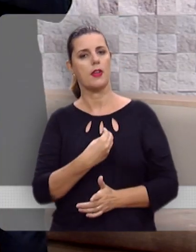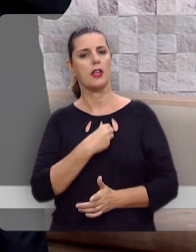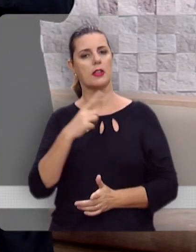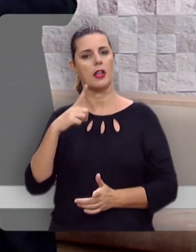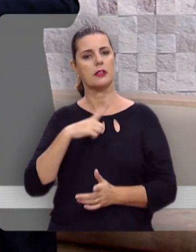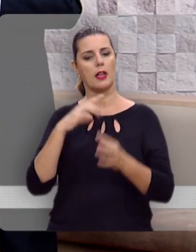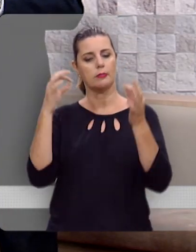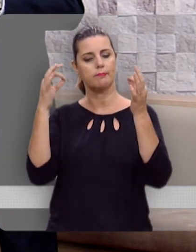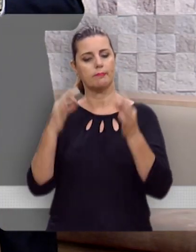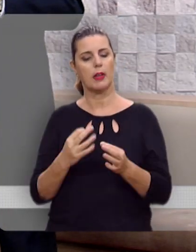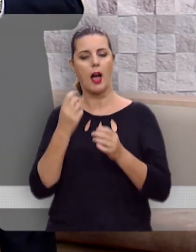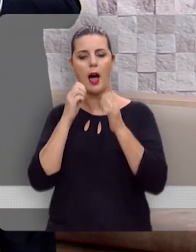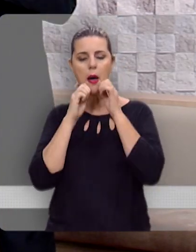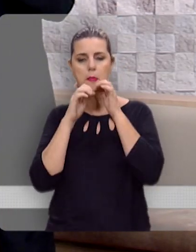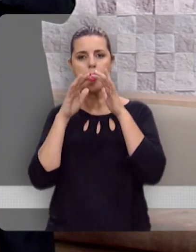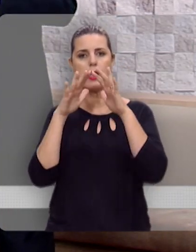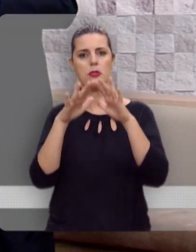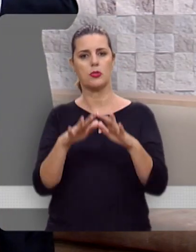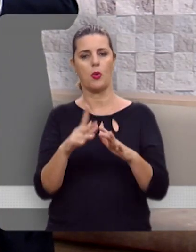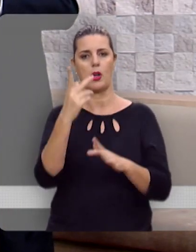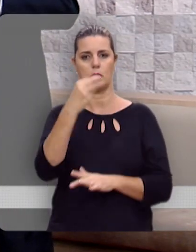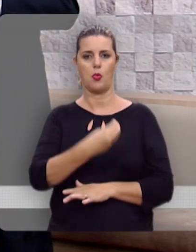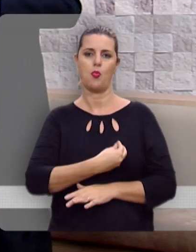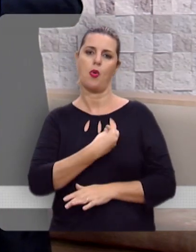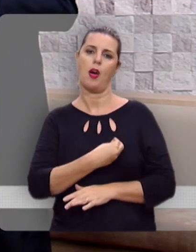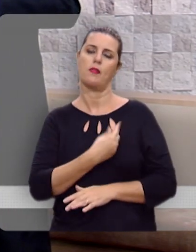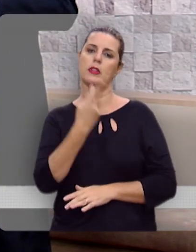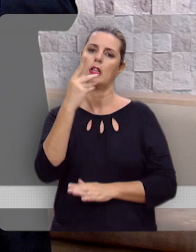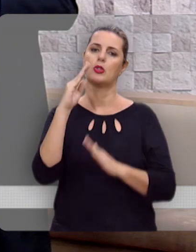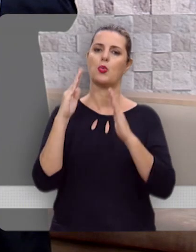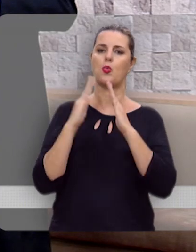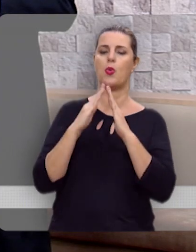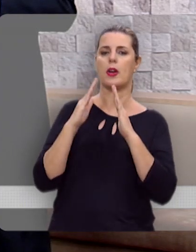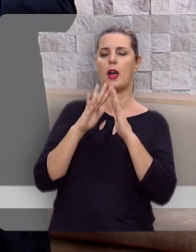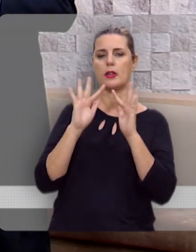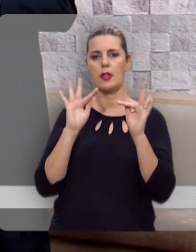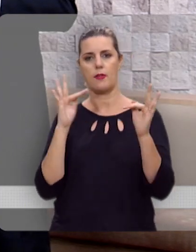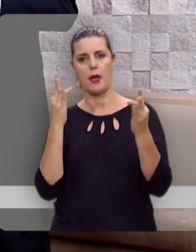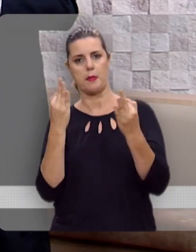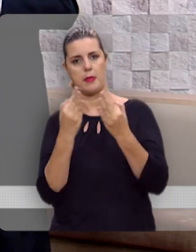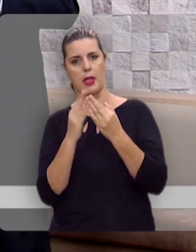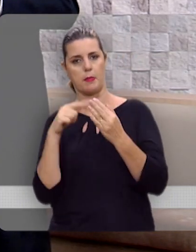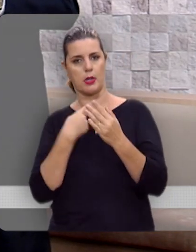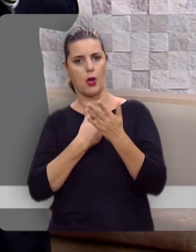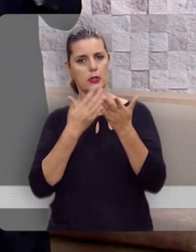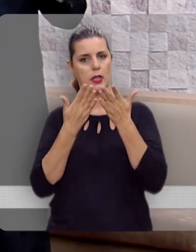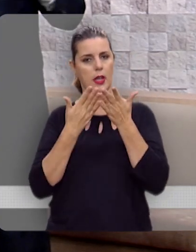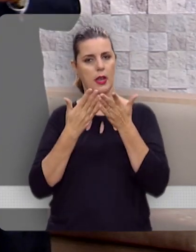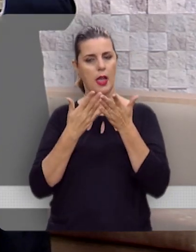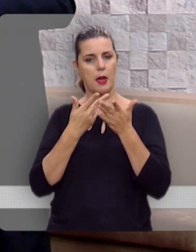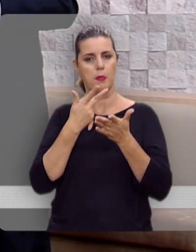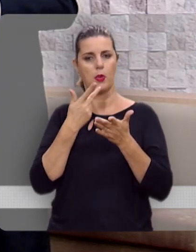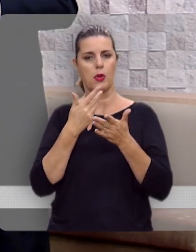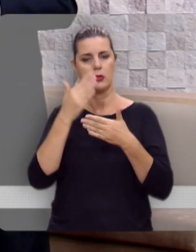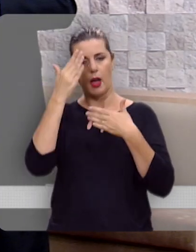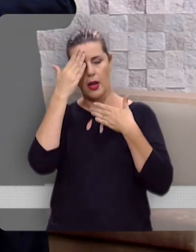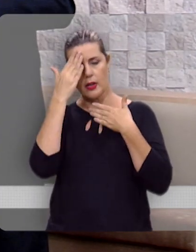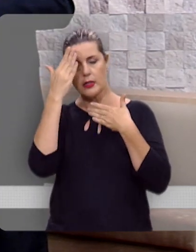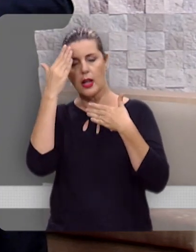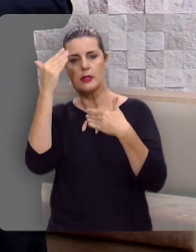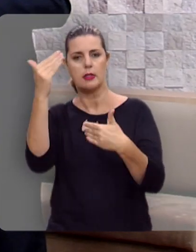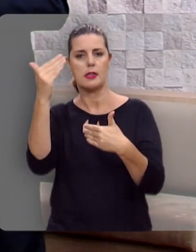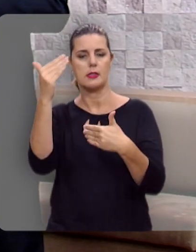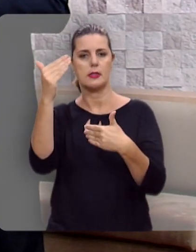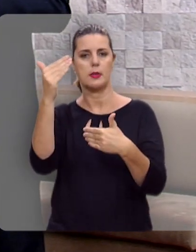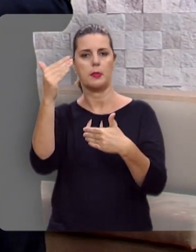tem exatamente este propósito de abençoar sua vida, seu lar, sua família. Nós queremos registrar aqui o nosso